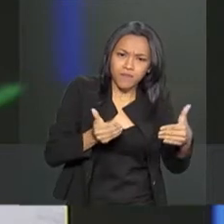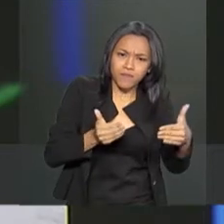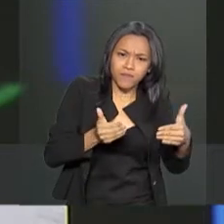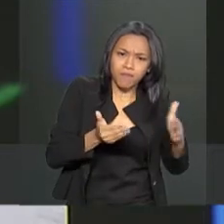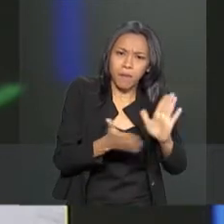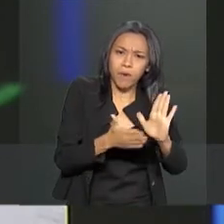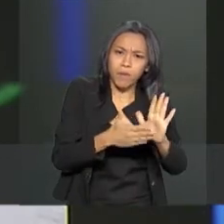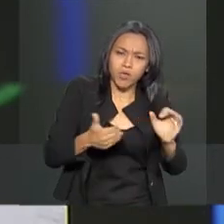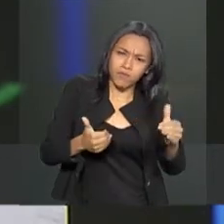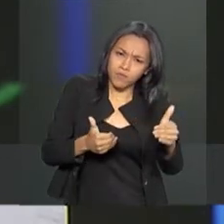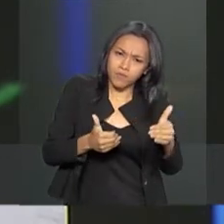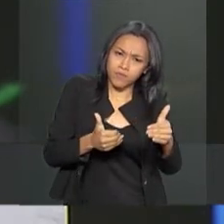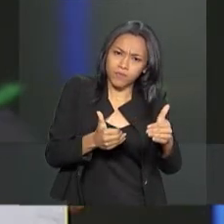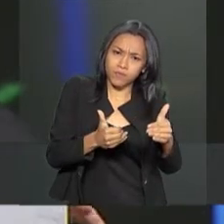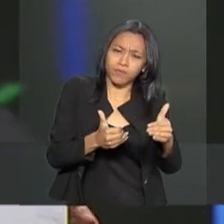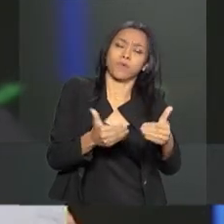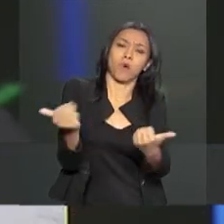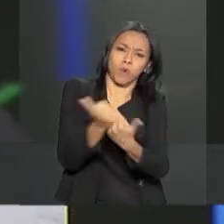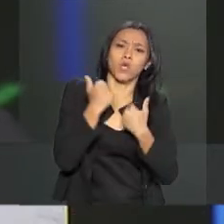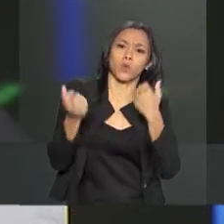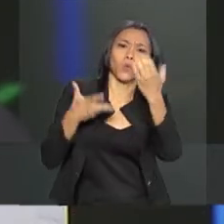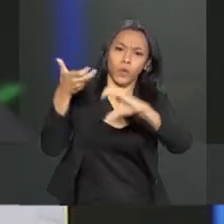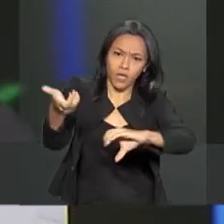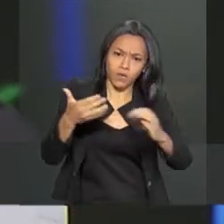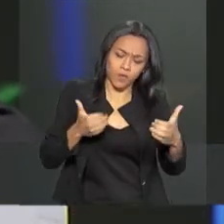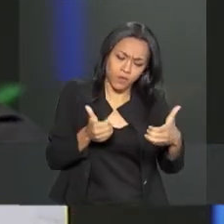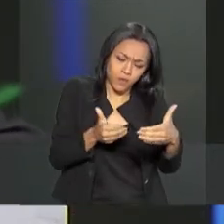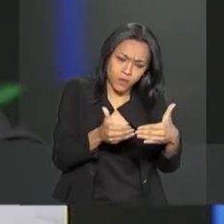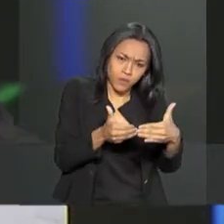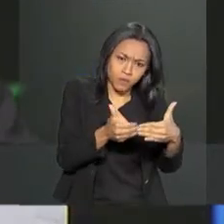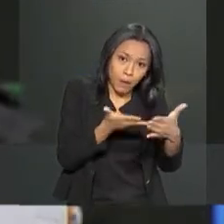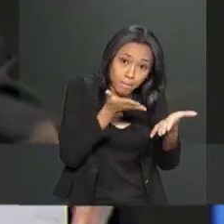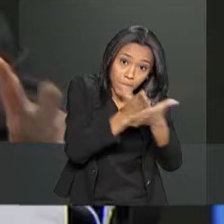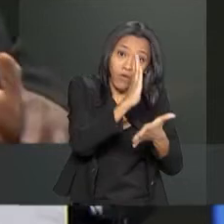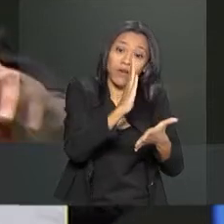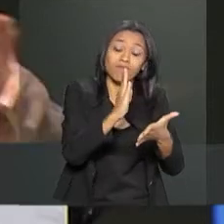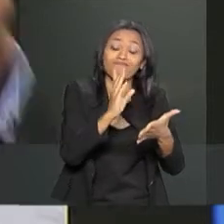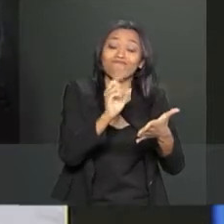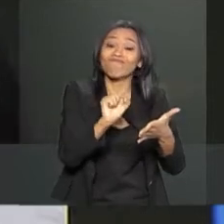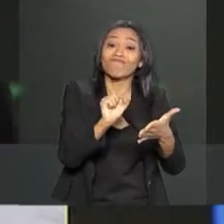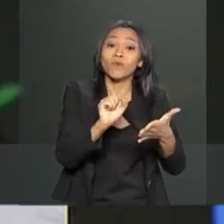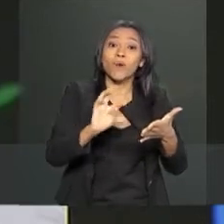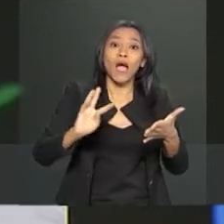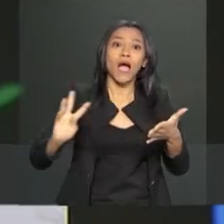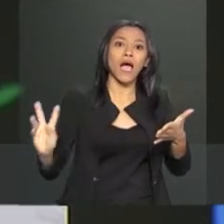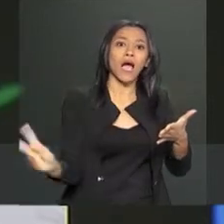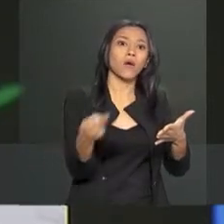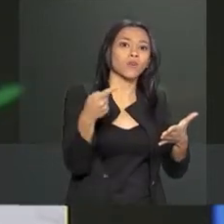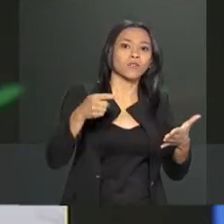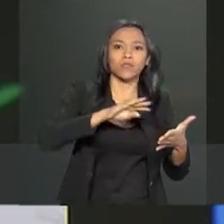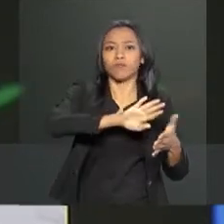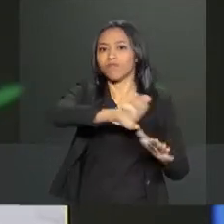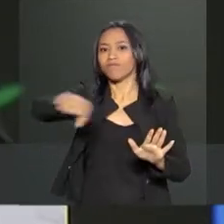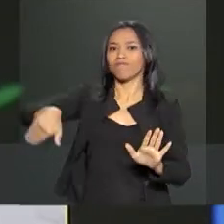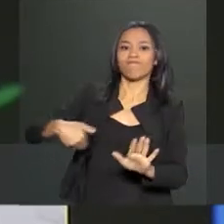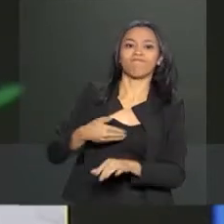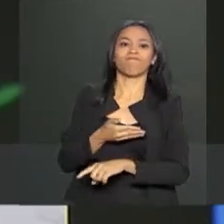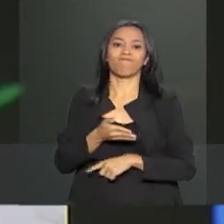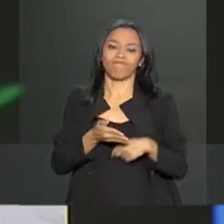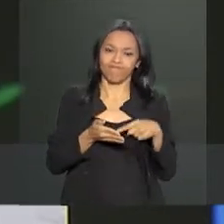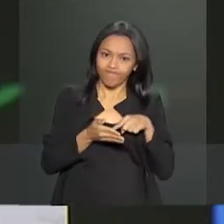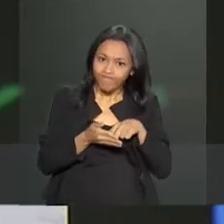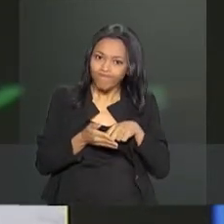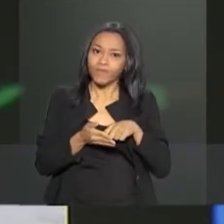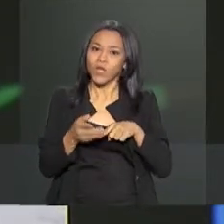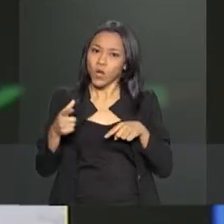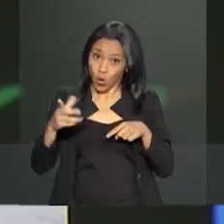junto ao Congresso Nacional, para aprovarmos a reforma da Previdência, houve uma trama monumental, uma trama montada,